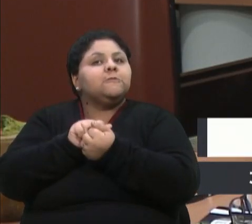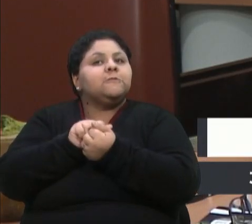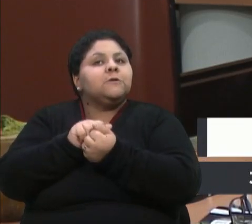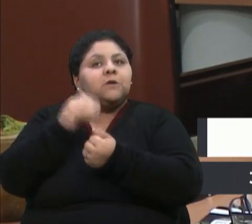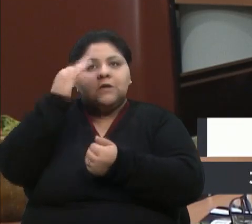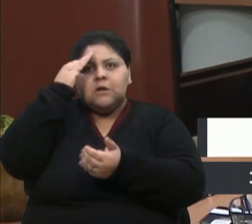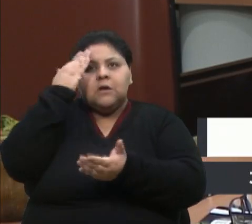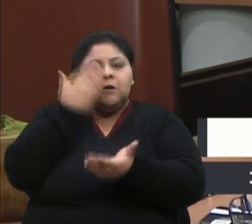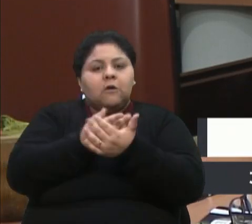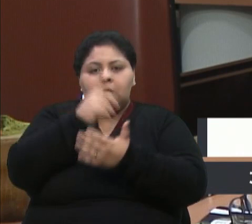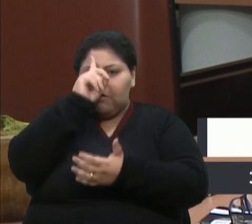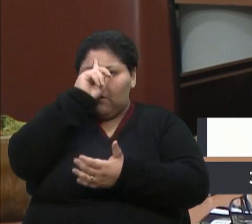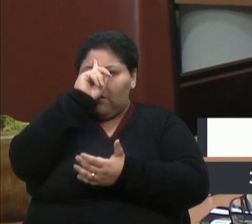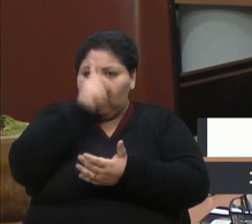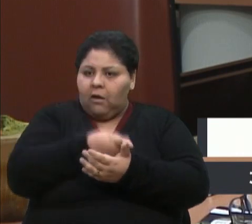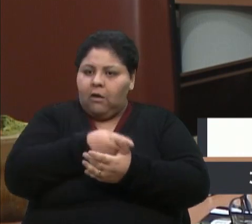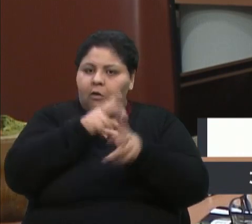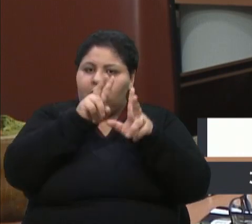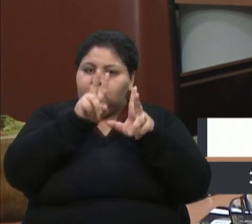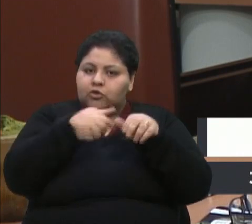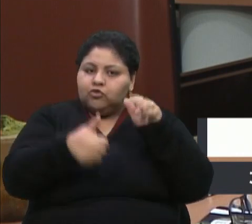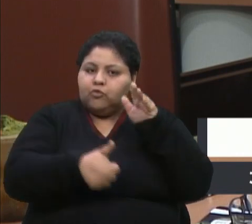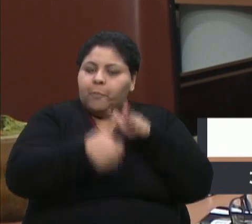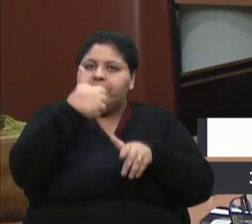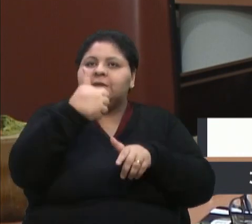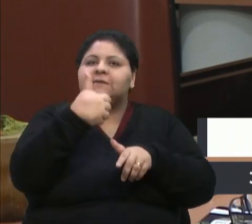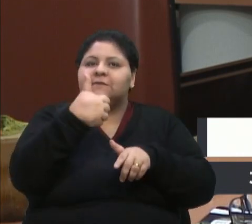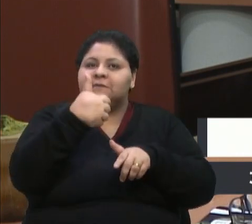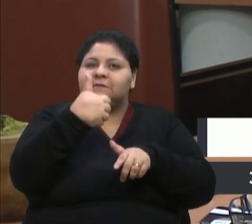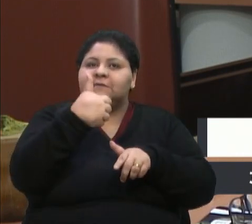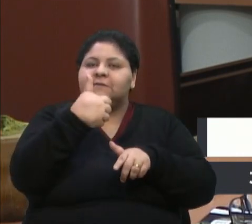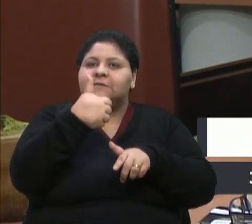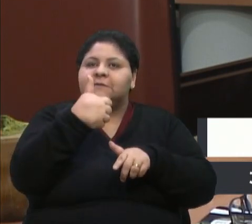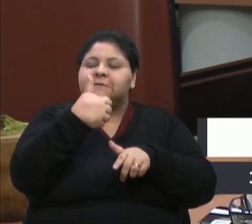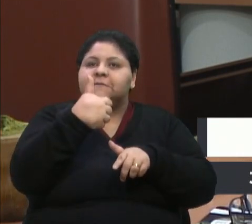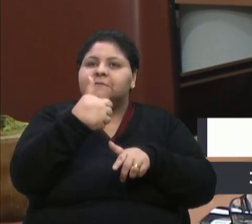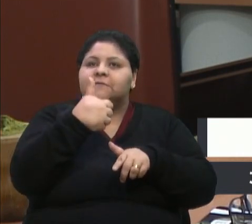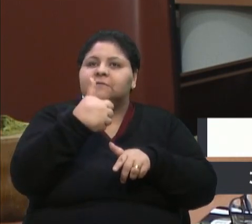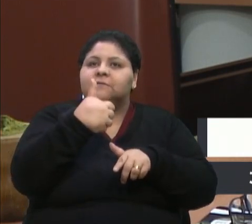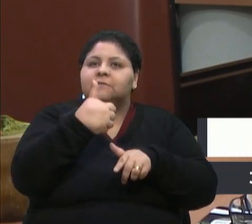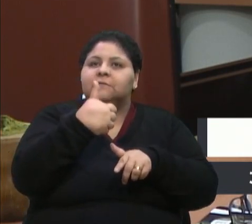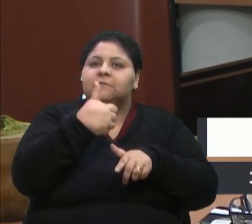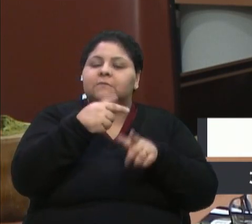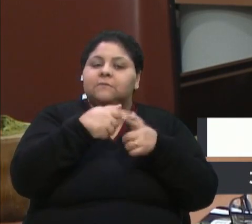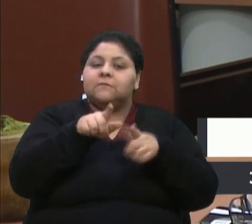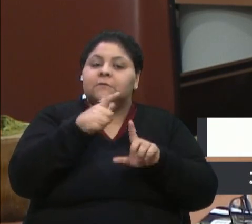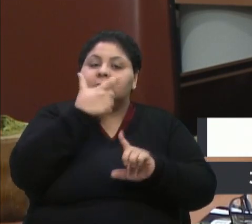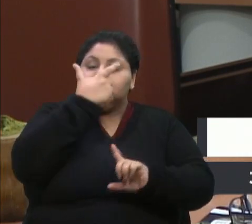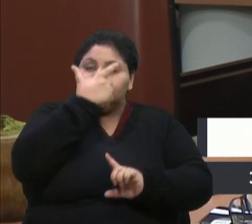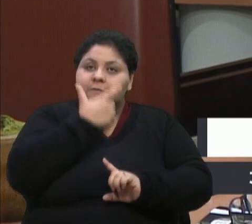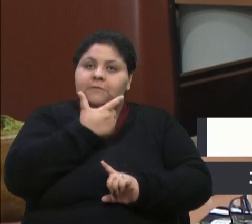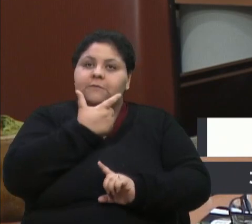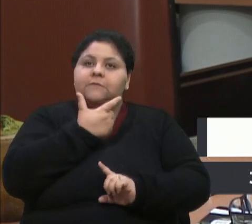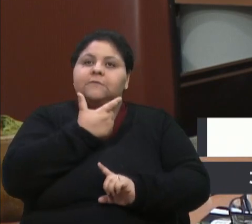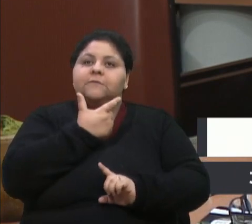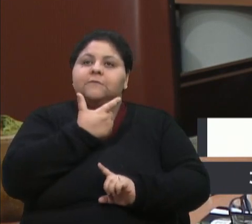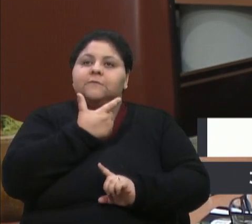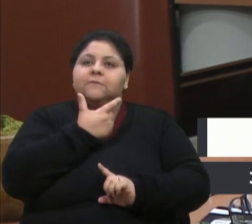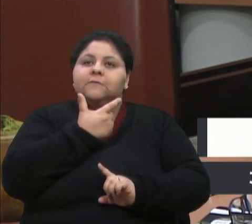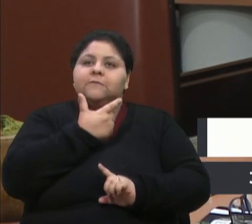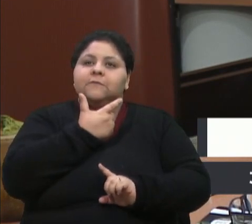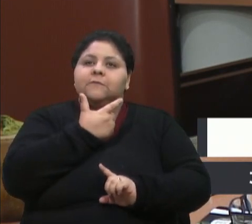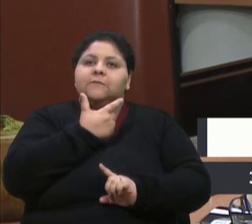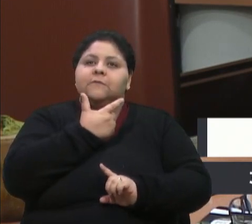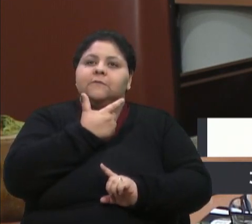dele era a pauta número 1, claro que tem bastante problema. Tinha o Valão do Planalto também, né? Mas olha, o Valão, mas eu não passava